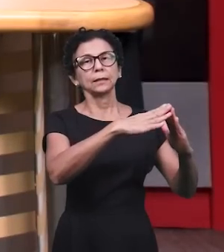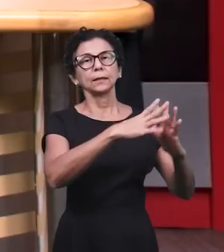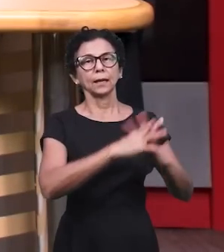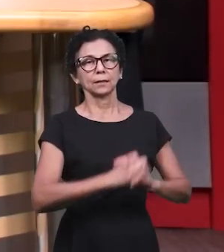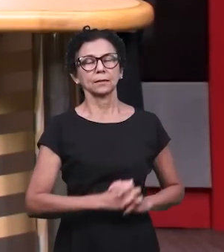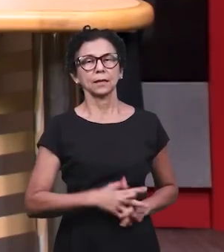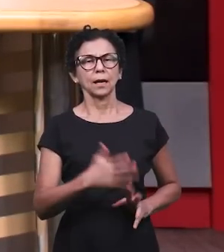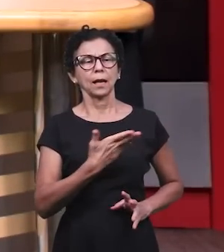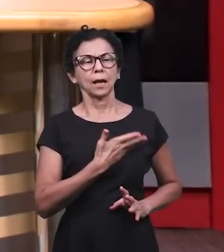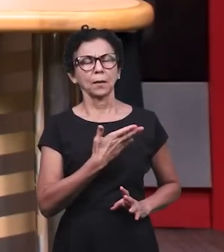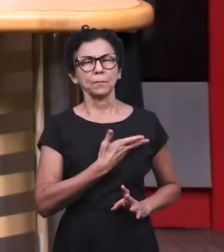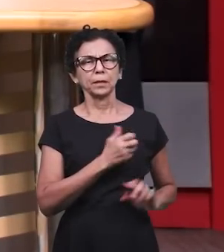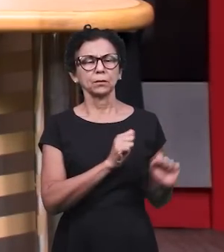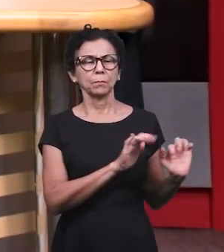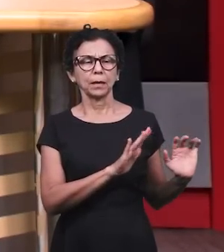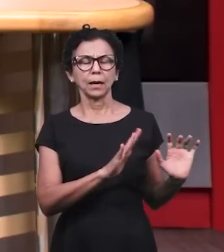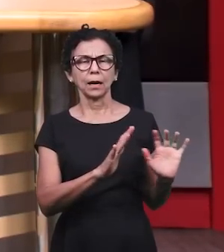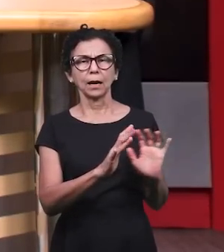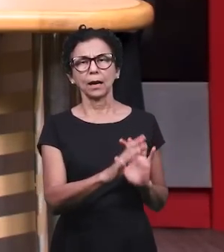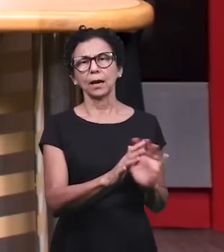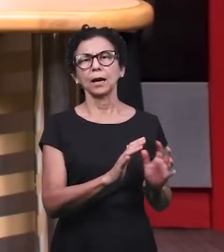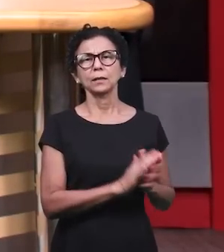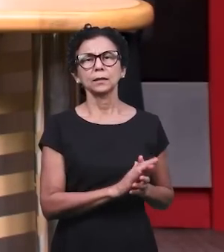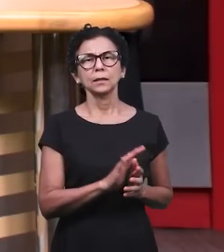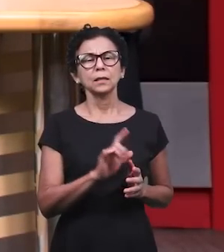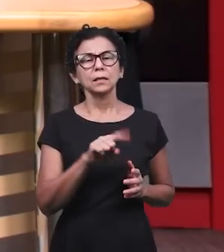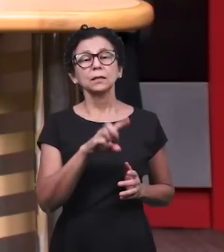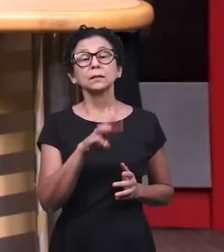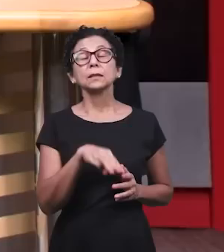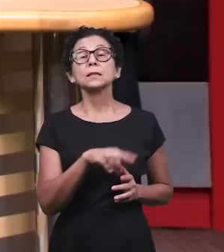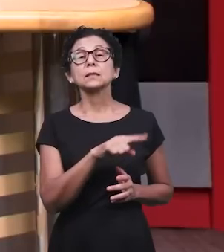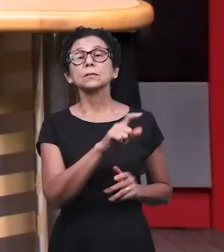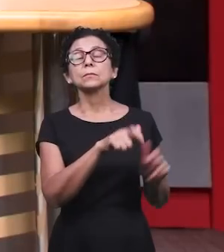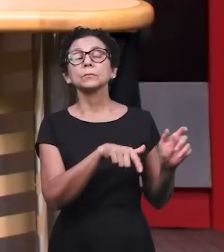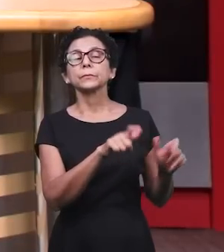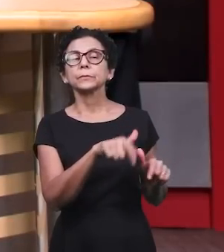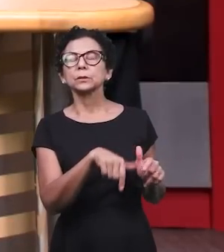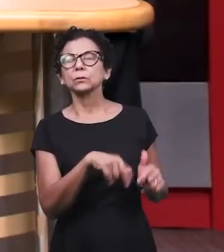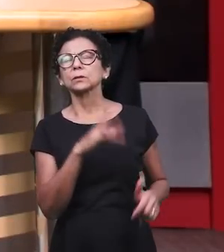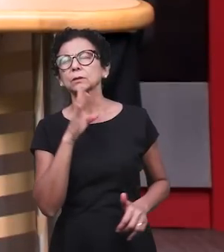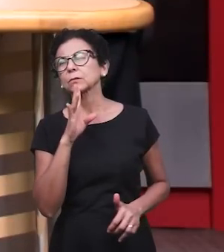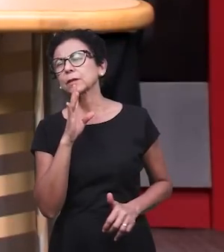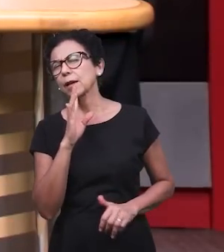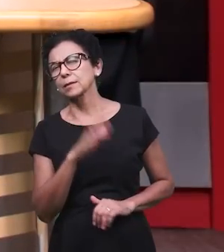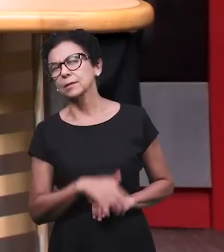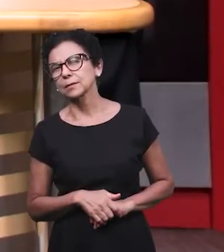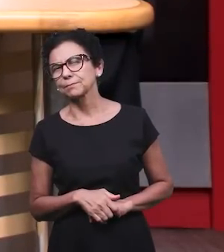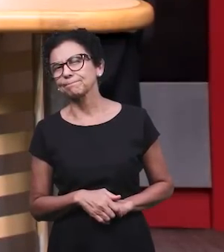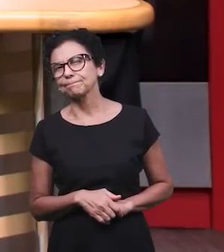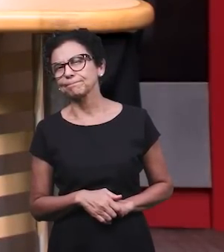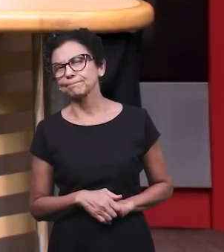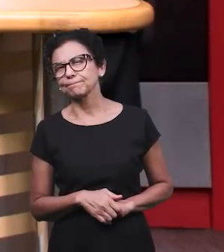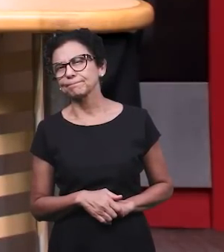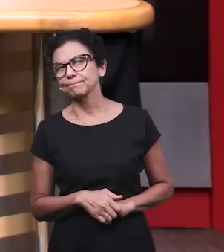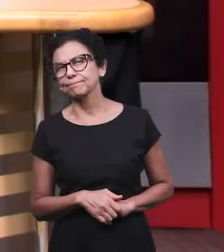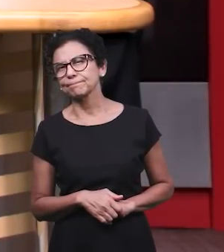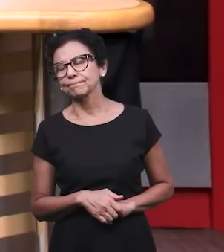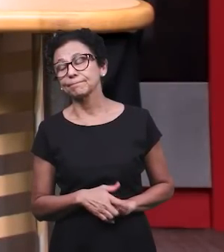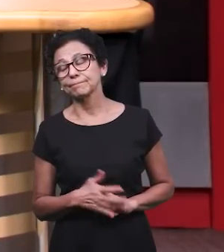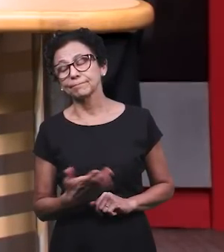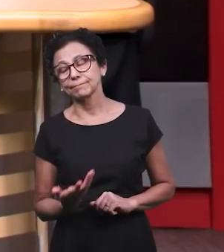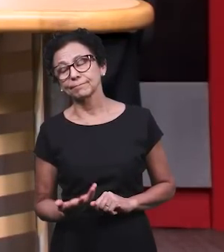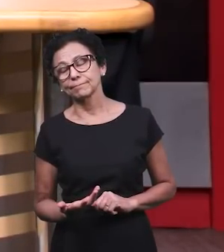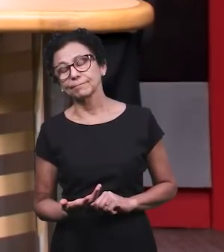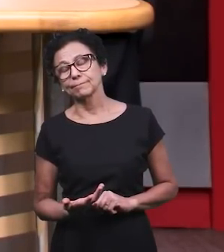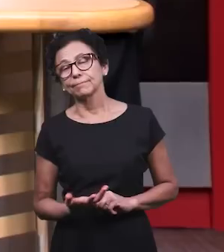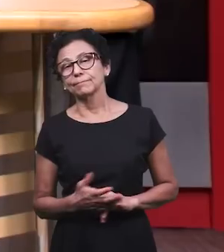Jesus, né? Que são pessoas incrédulas. Esse ponto parece muito importante, né, Wallace? De fato, é um ponto interessante de